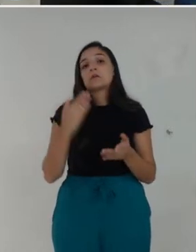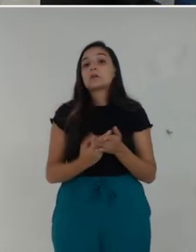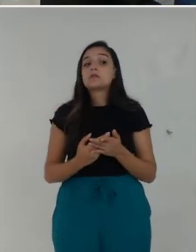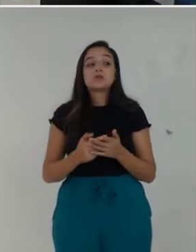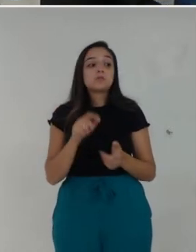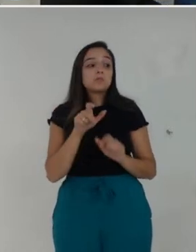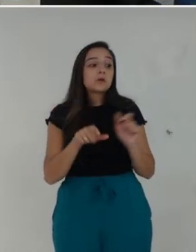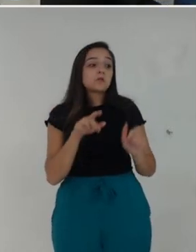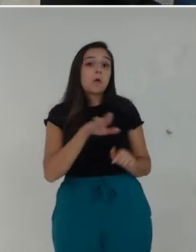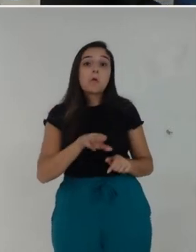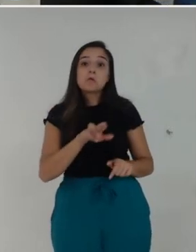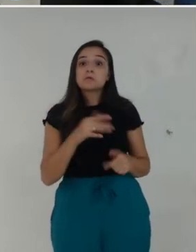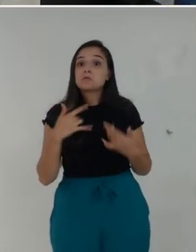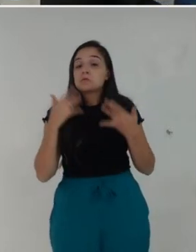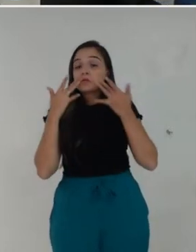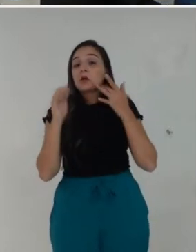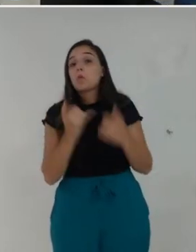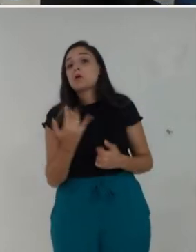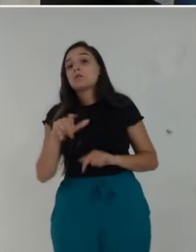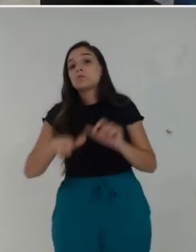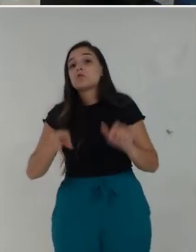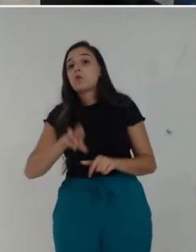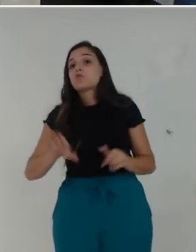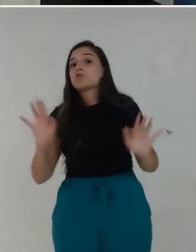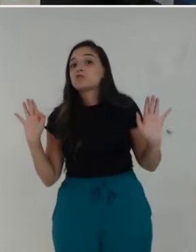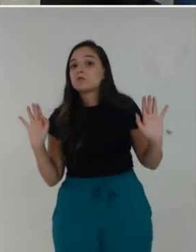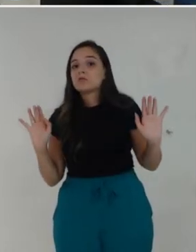usem. Pode colocar a lista numerada